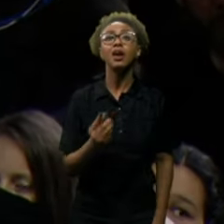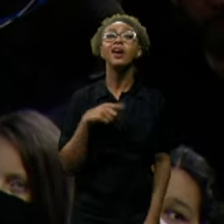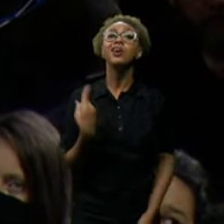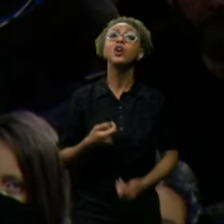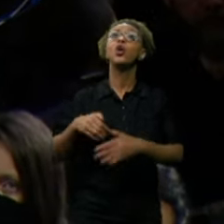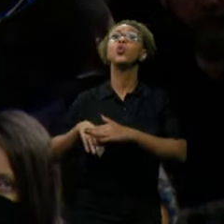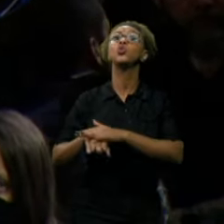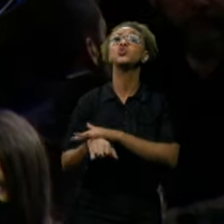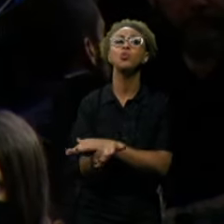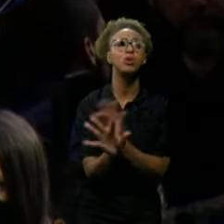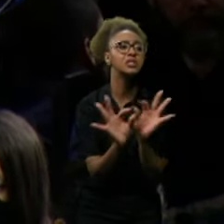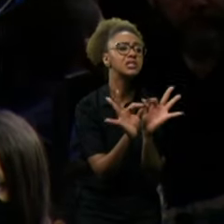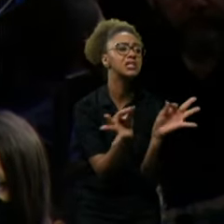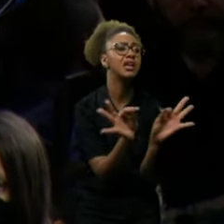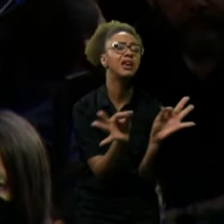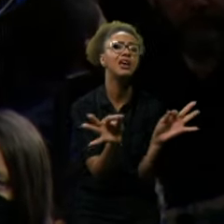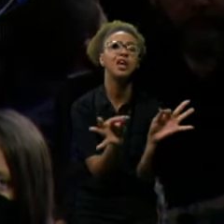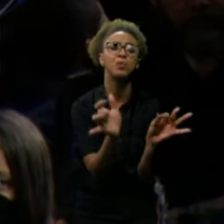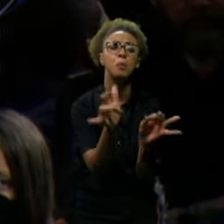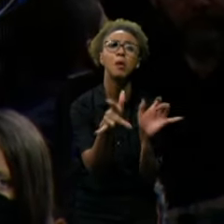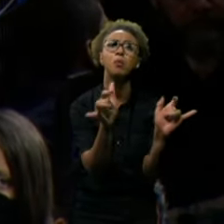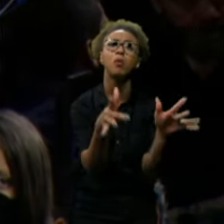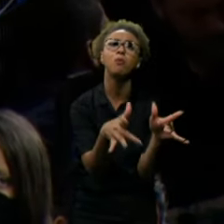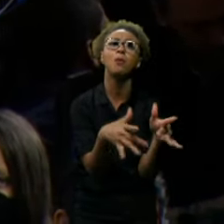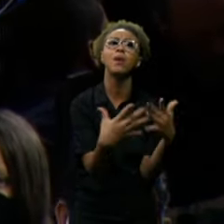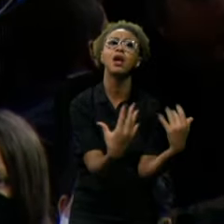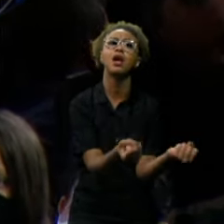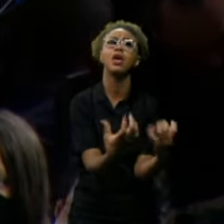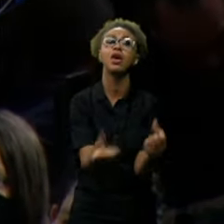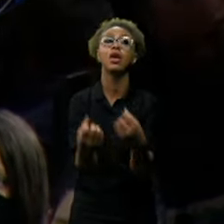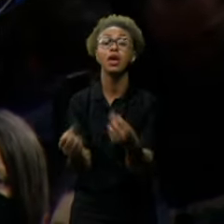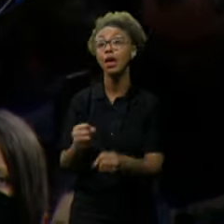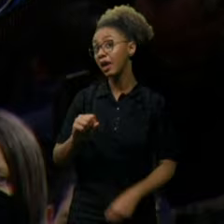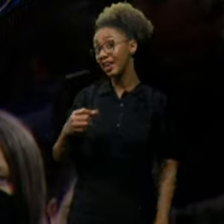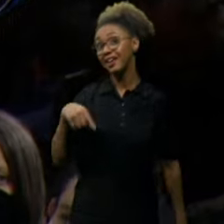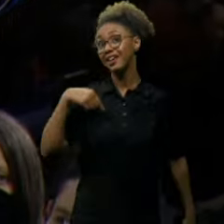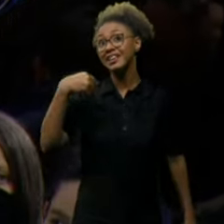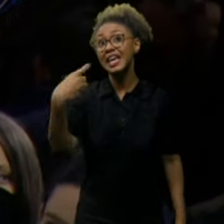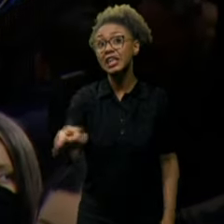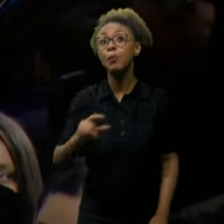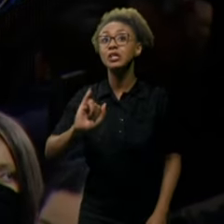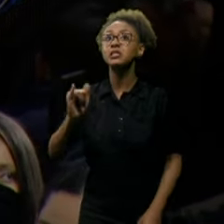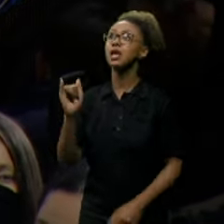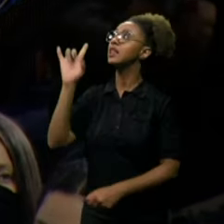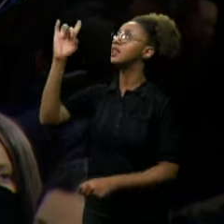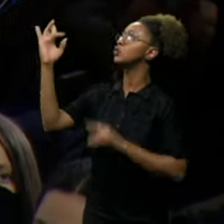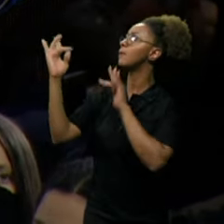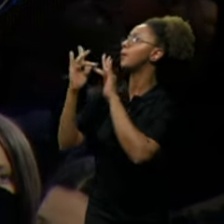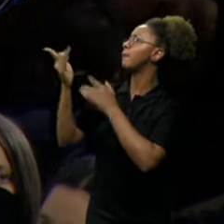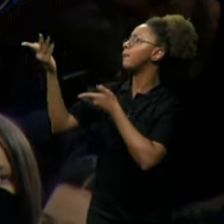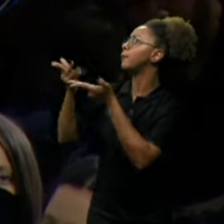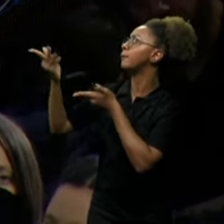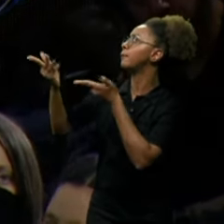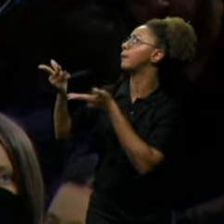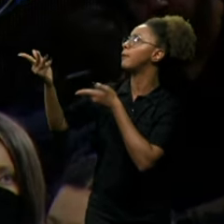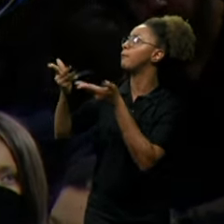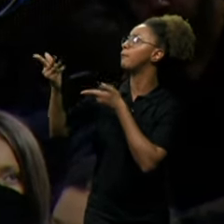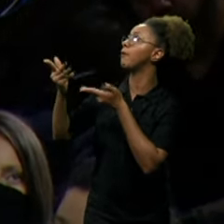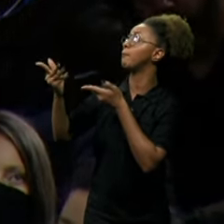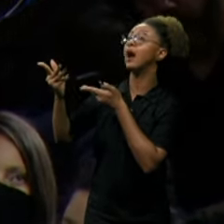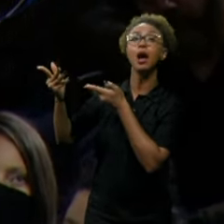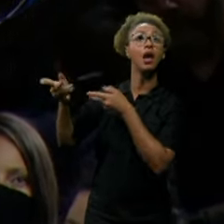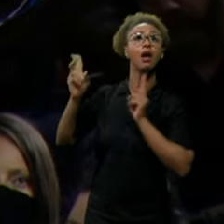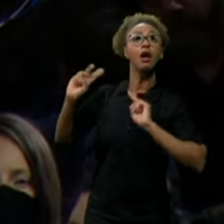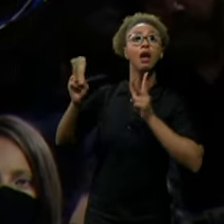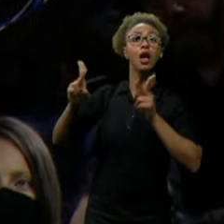acostumados a coisas pequenas que inclusive quando nos passamos a nos relacionarmos com Deus colocamos esse